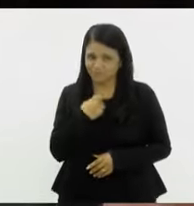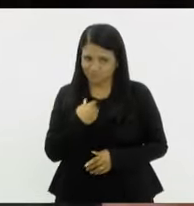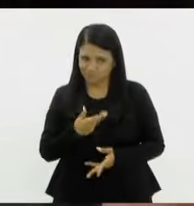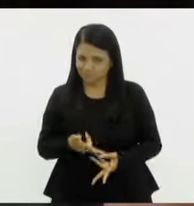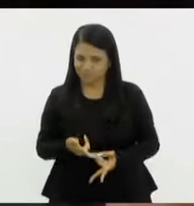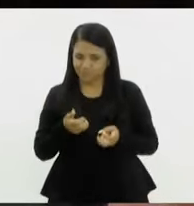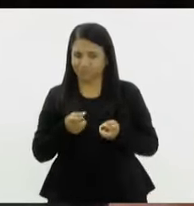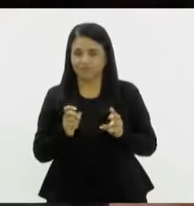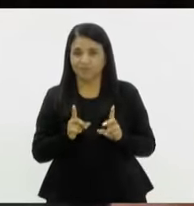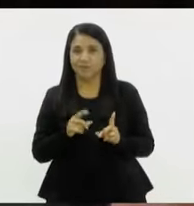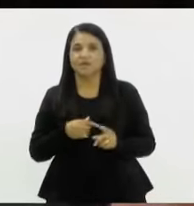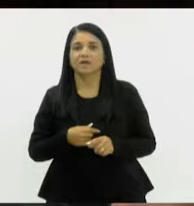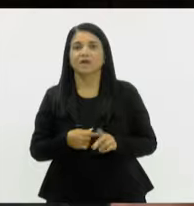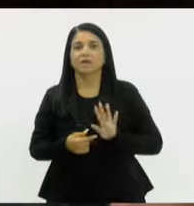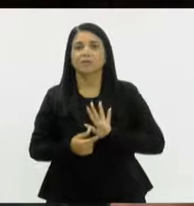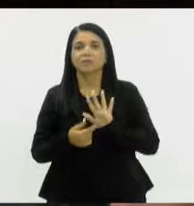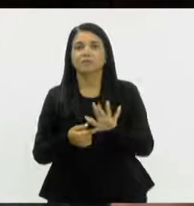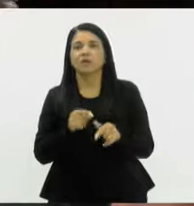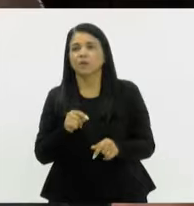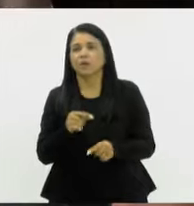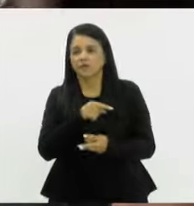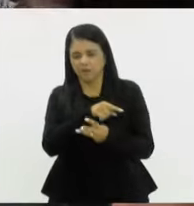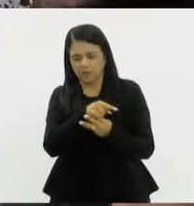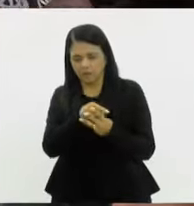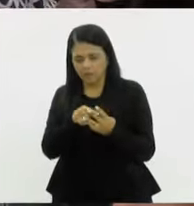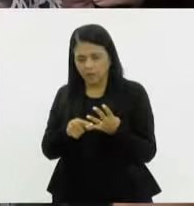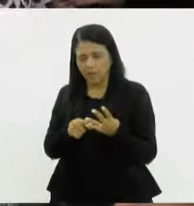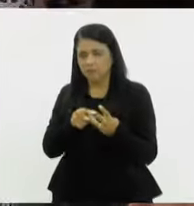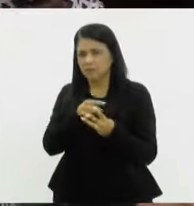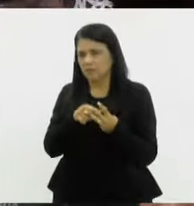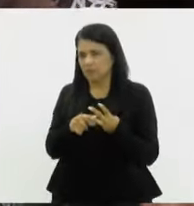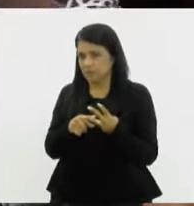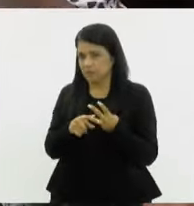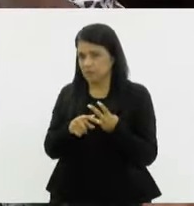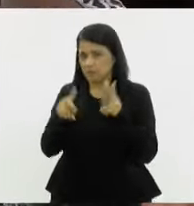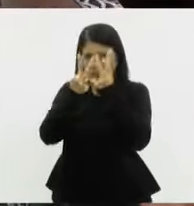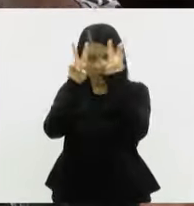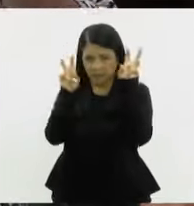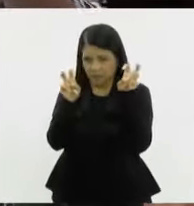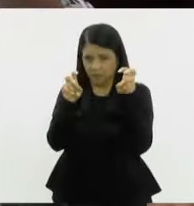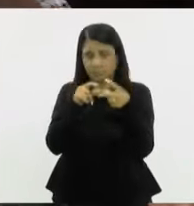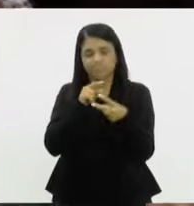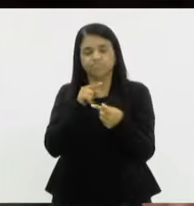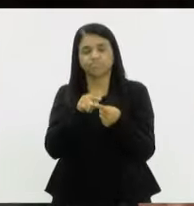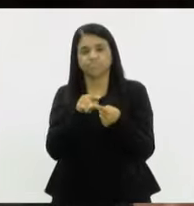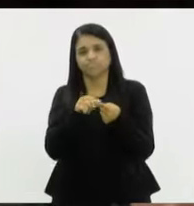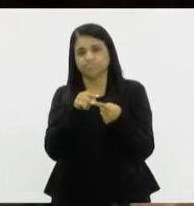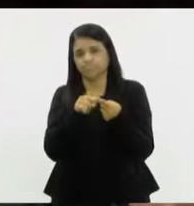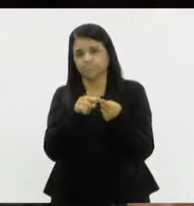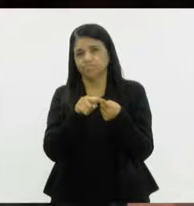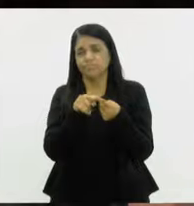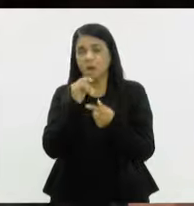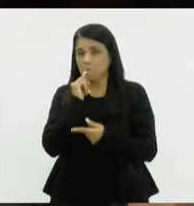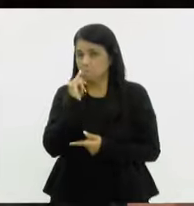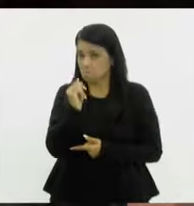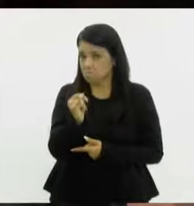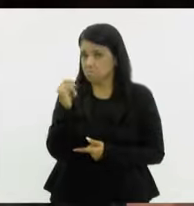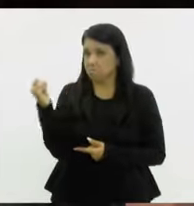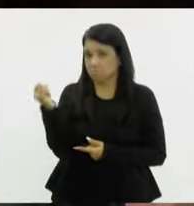né mas levantar três quatro temas primeiro é importante que a gente diga que